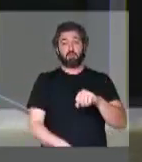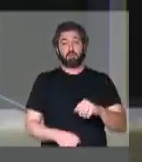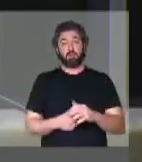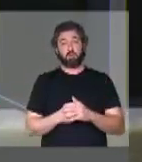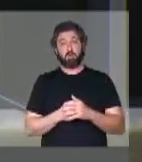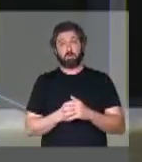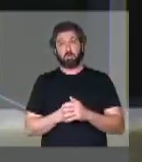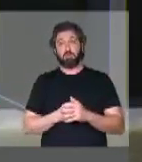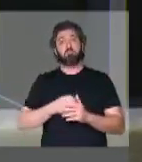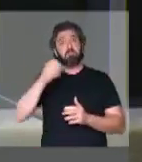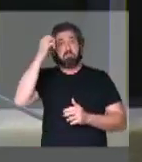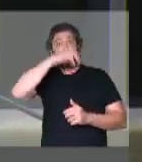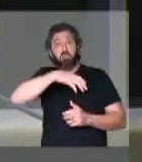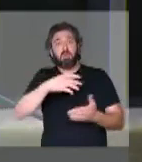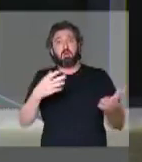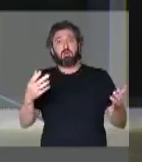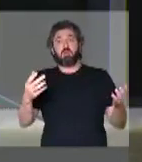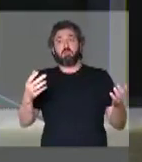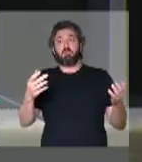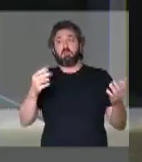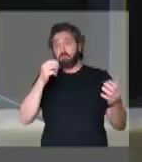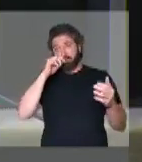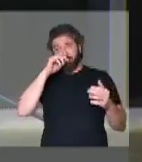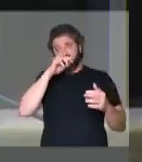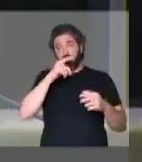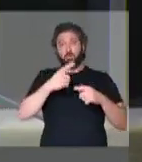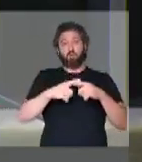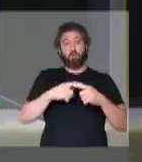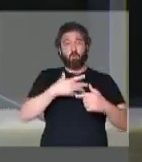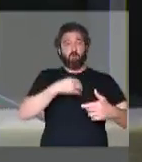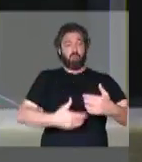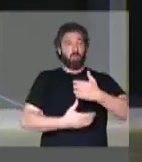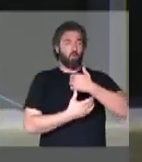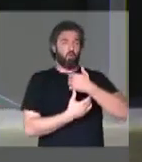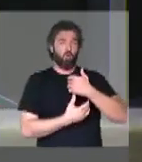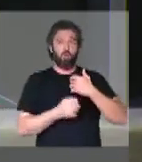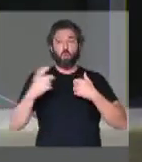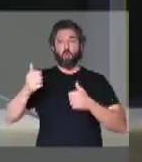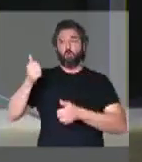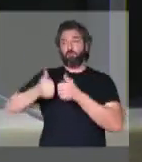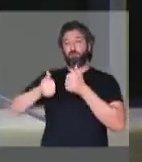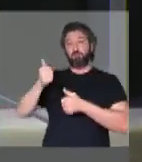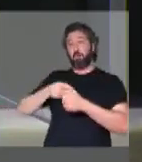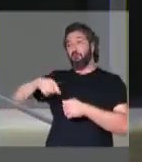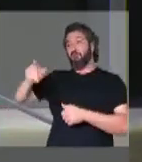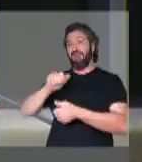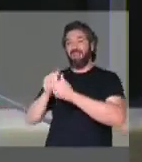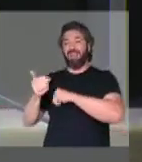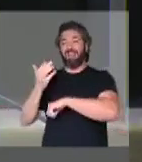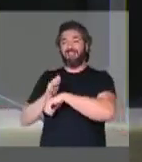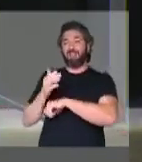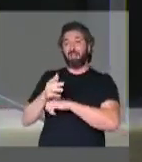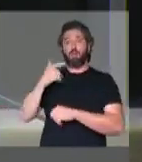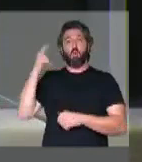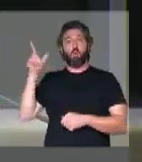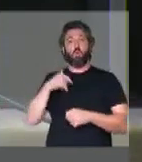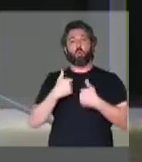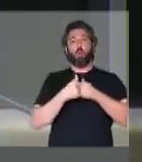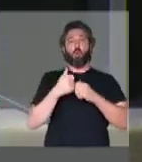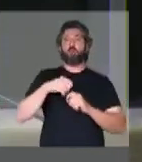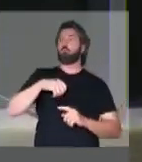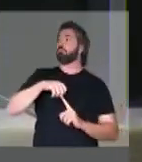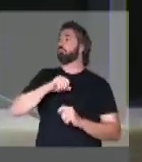assassinados, brutalmente. Uma com seu filho no colo, outro era jogador de futebol indo treinar, outro no ponto de ônibus indo